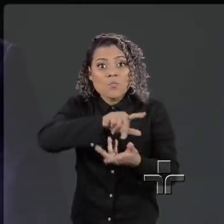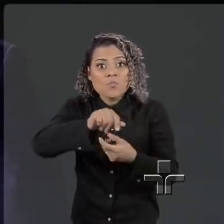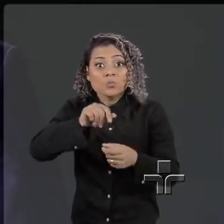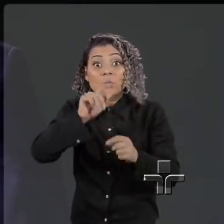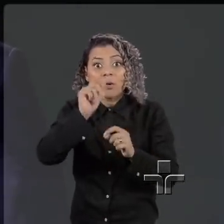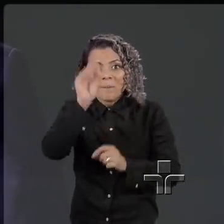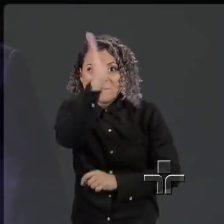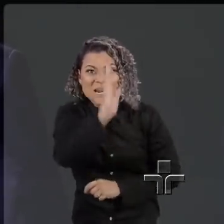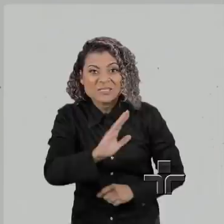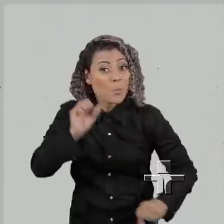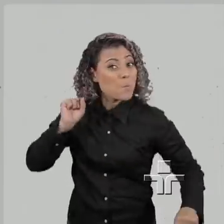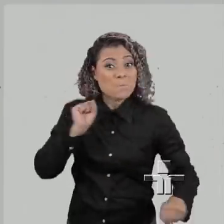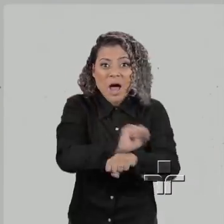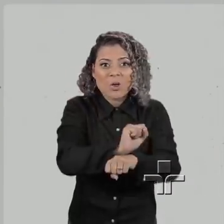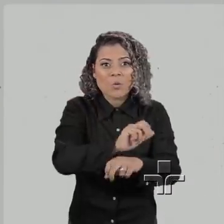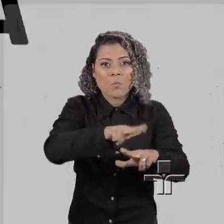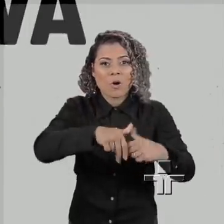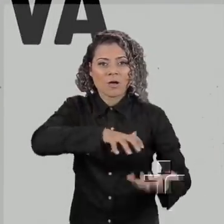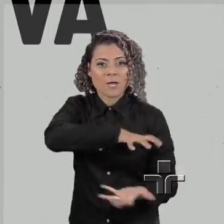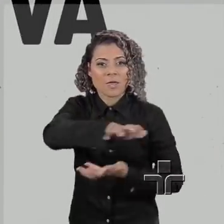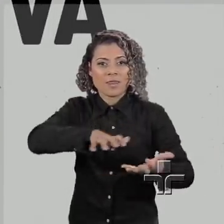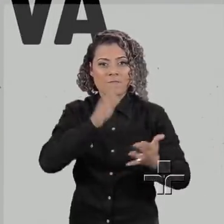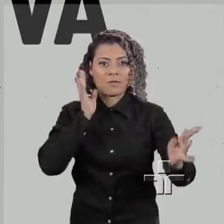greve dos caminhoneiros.